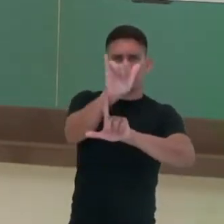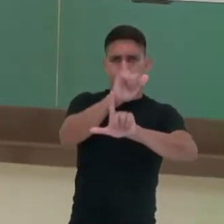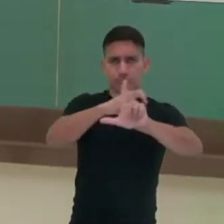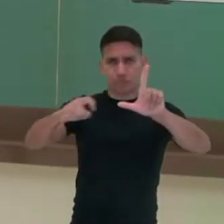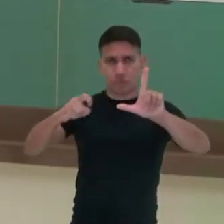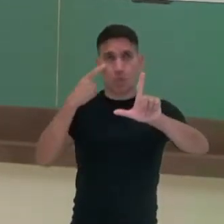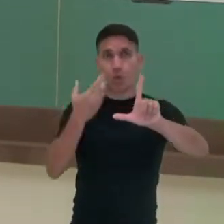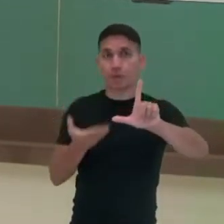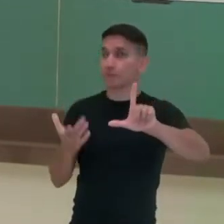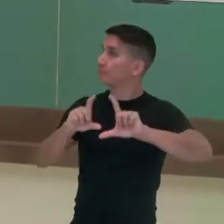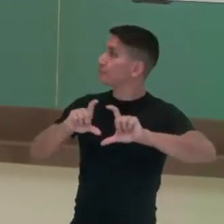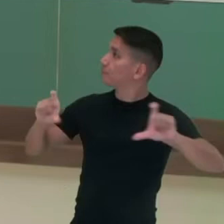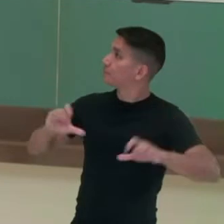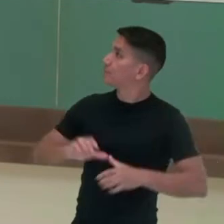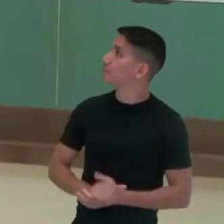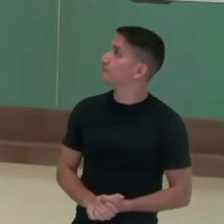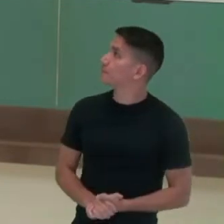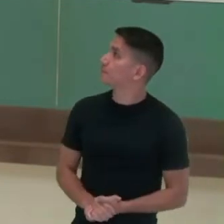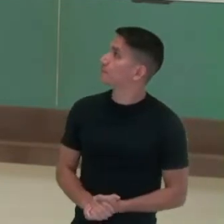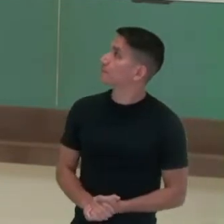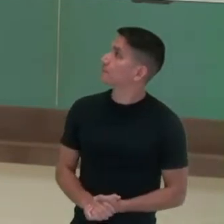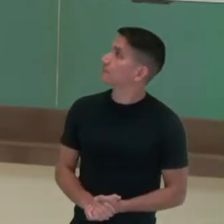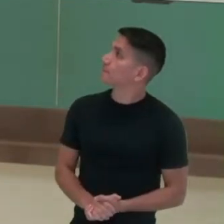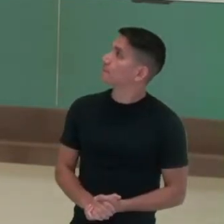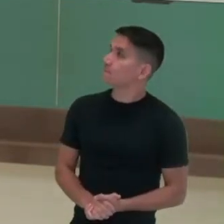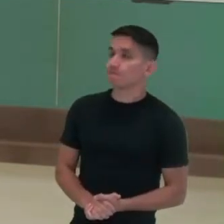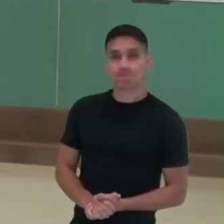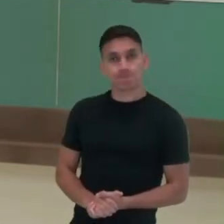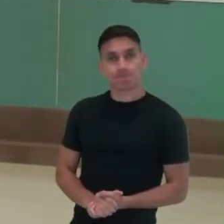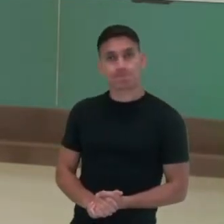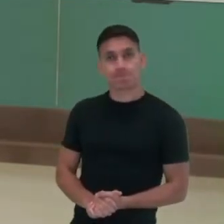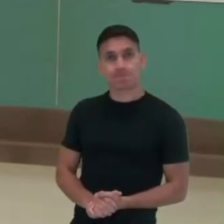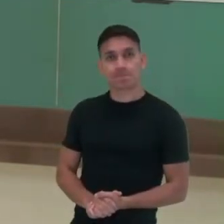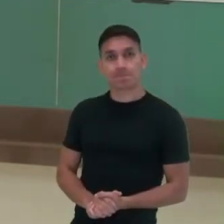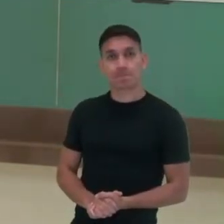gráfico de f de x igual a 3 elevado na x,